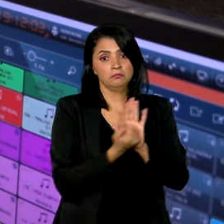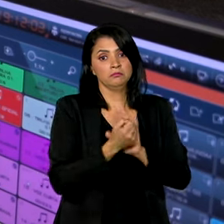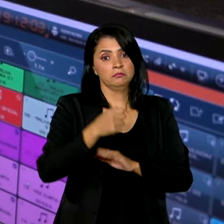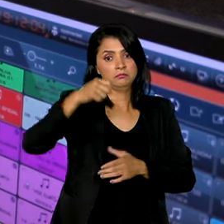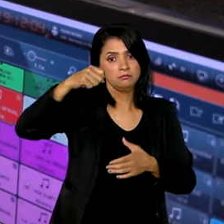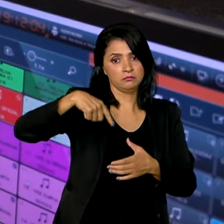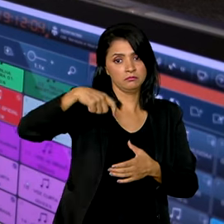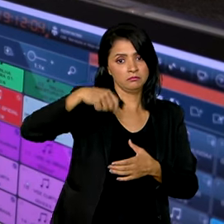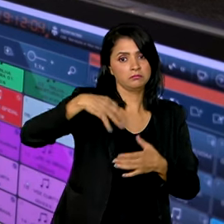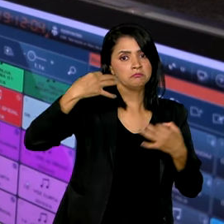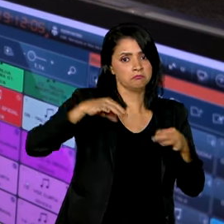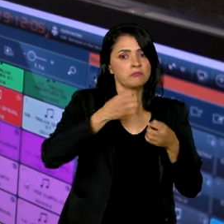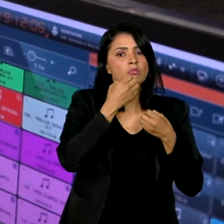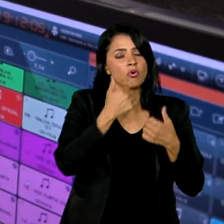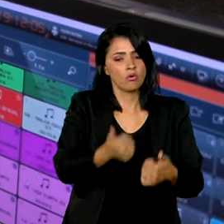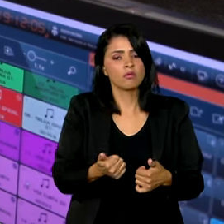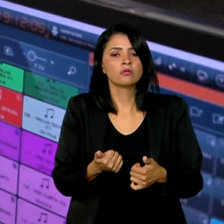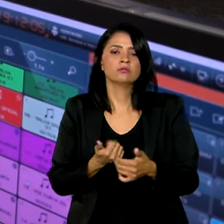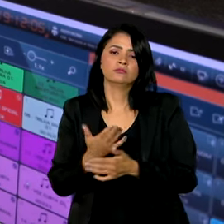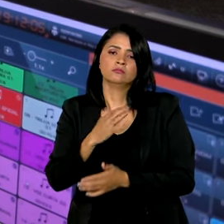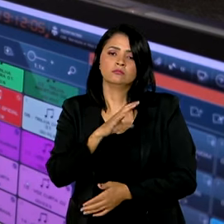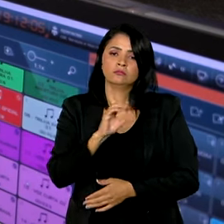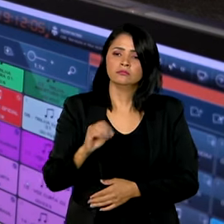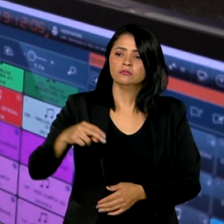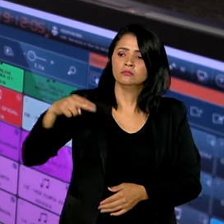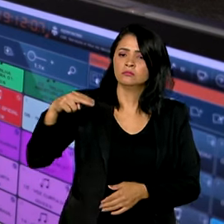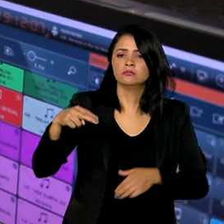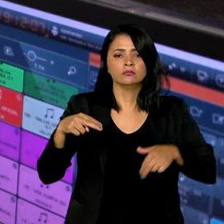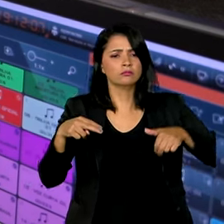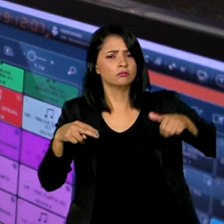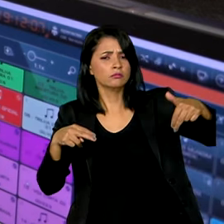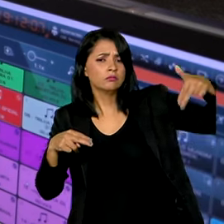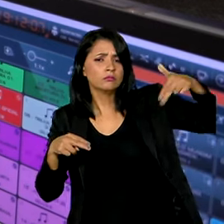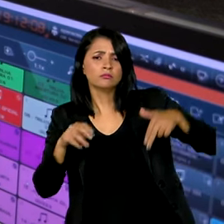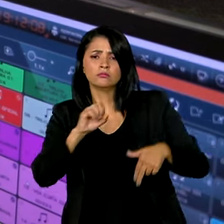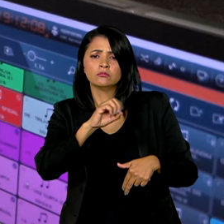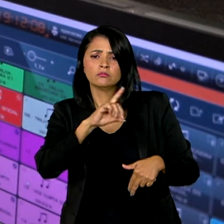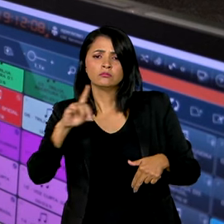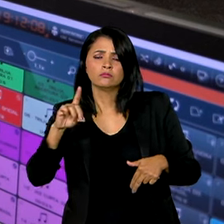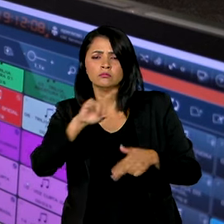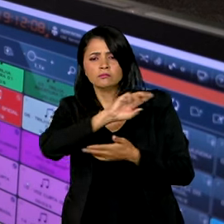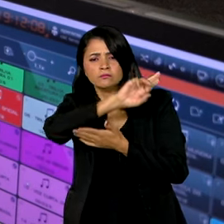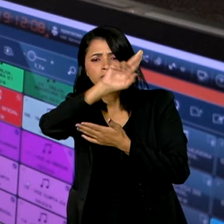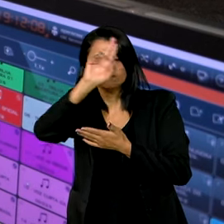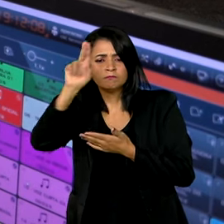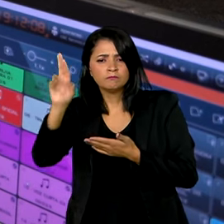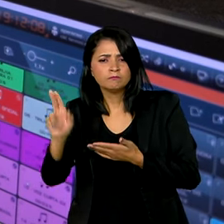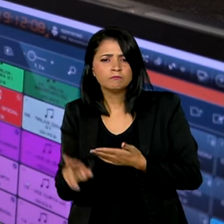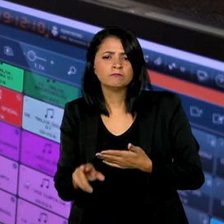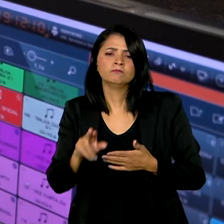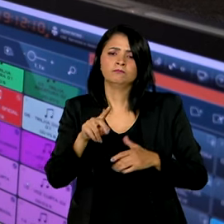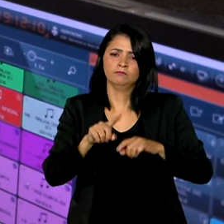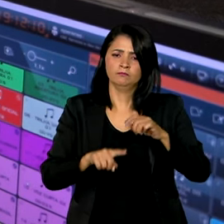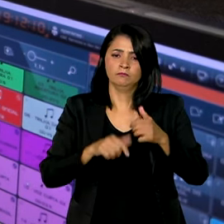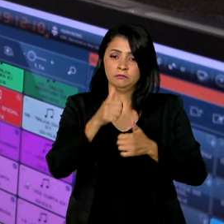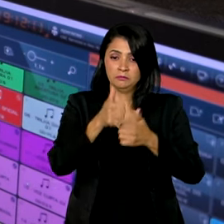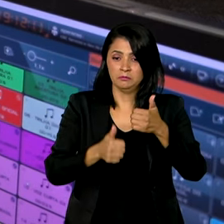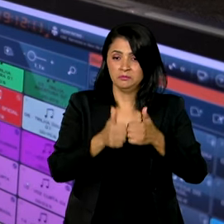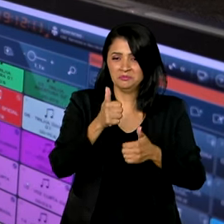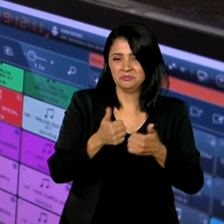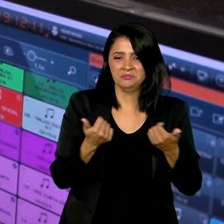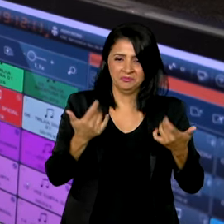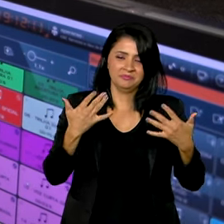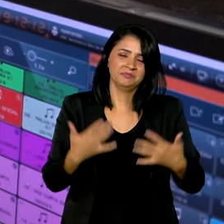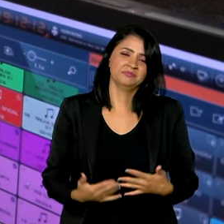e nós vamos colocar no centroeste nordeste norte Sudeste a diversificação desse produto do Arroz Como eu